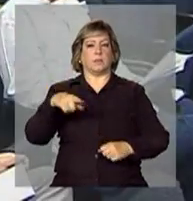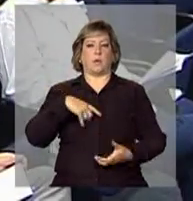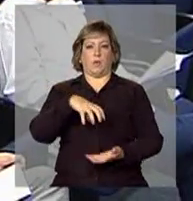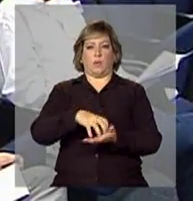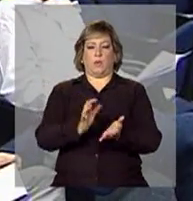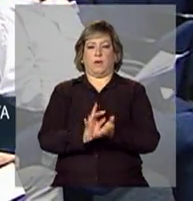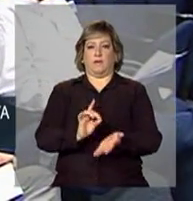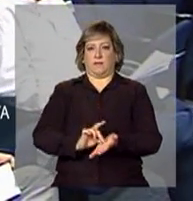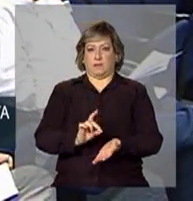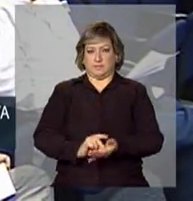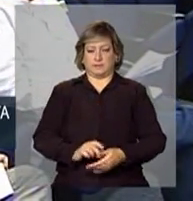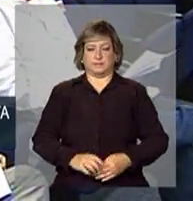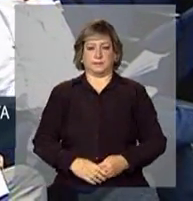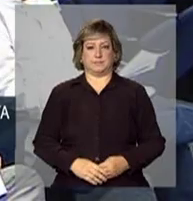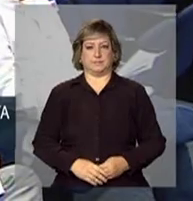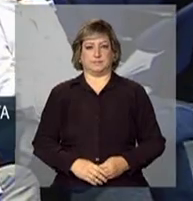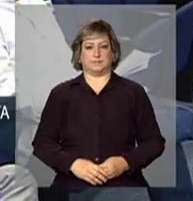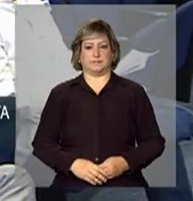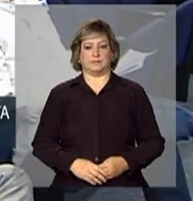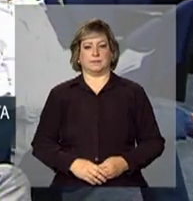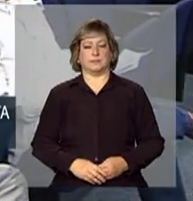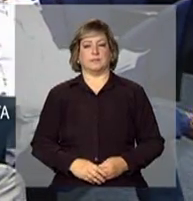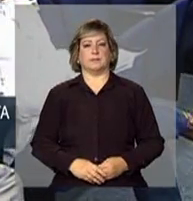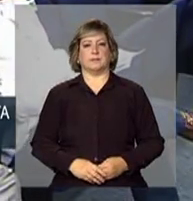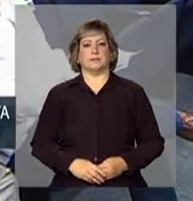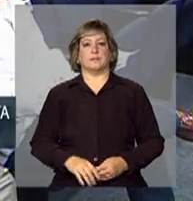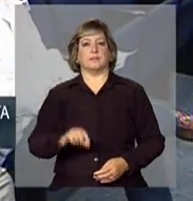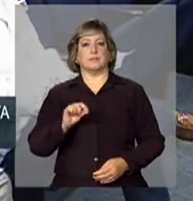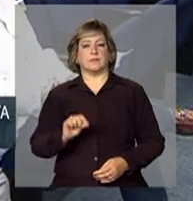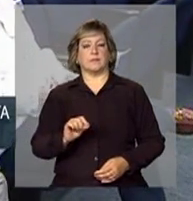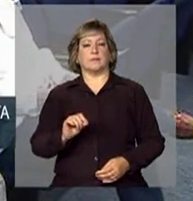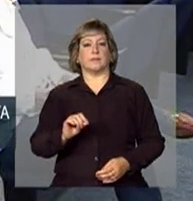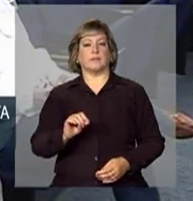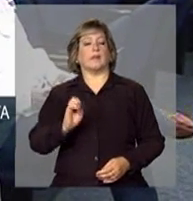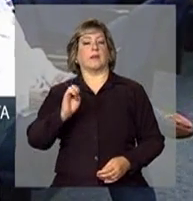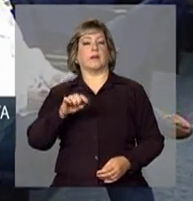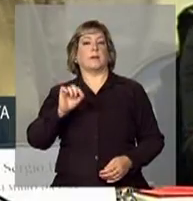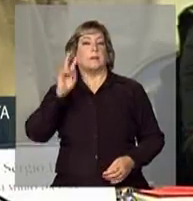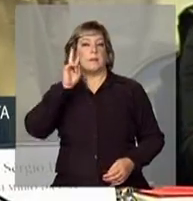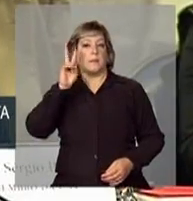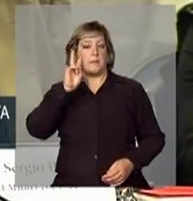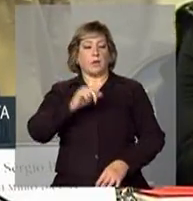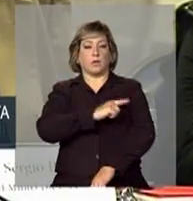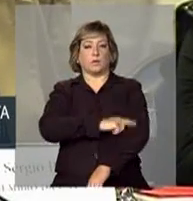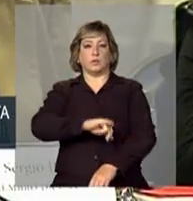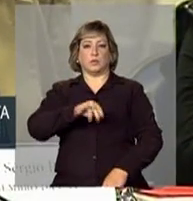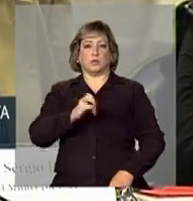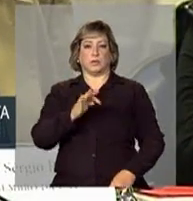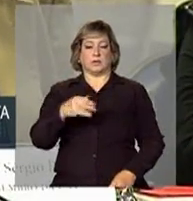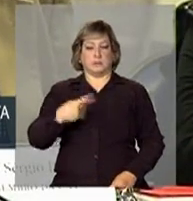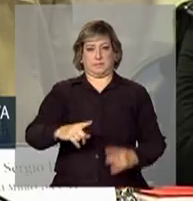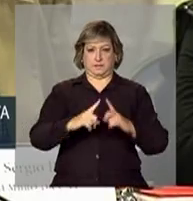Acompanhe. Verdade, memória e justiça em Brasília.